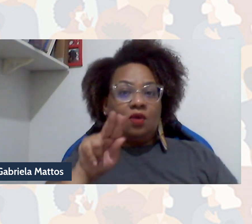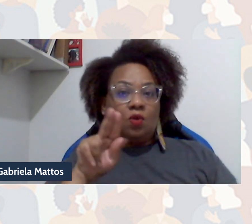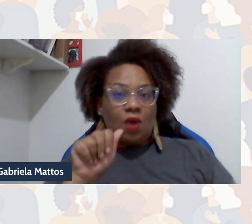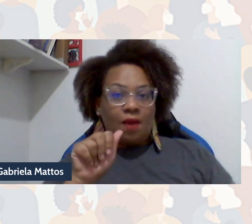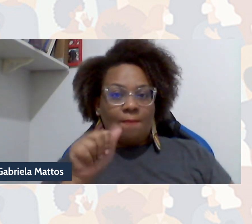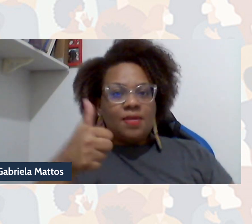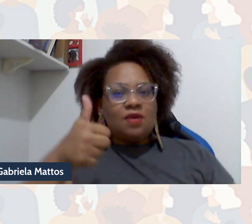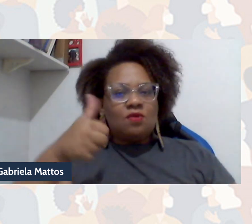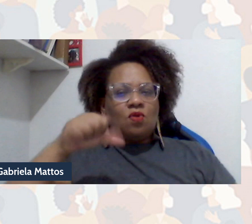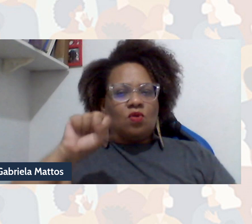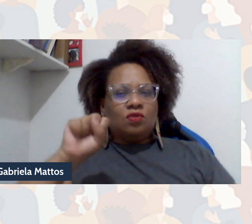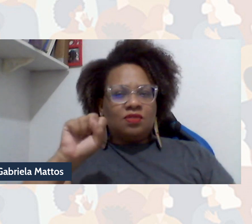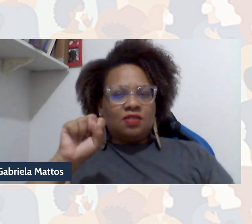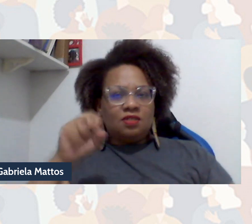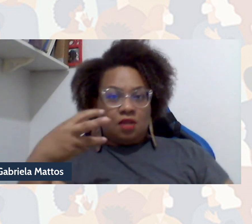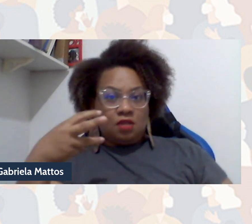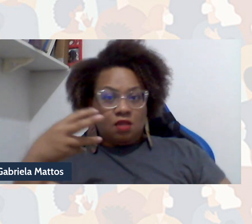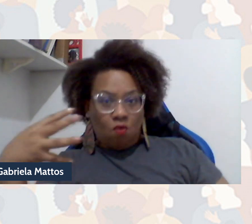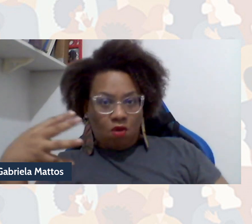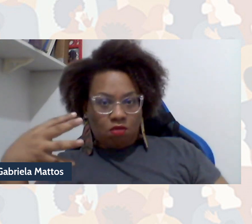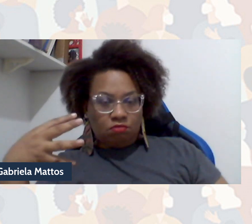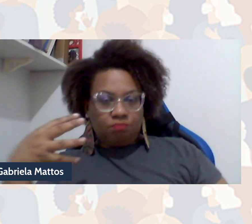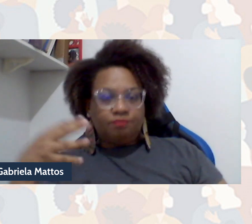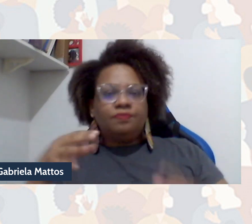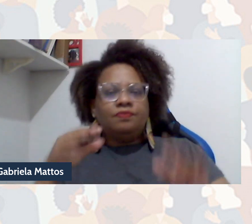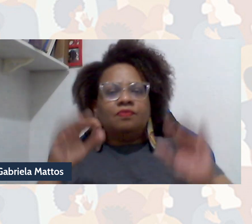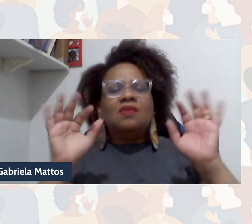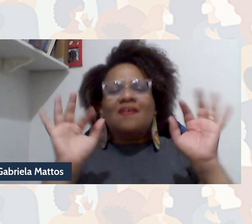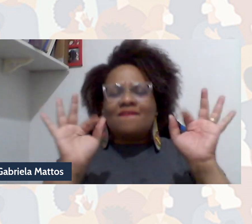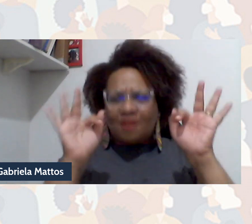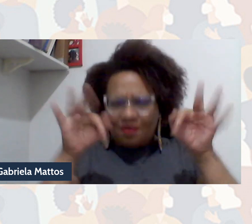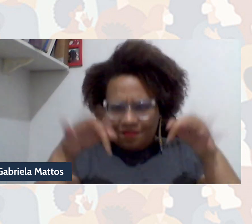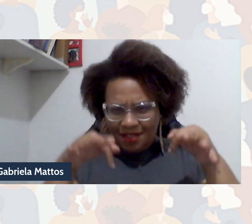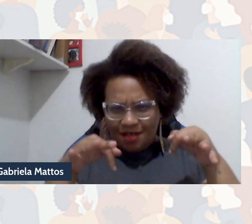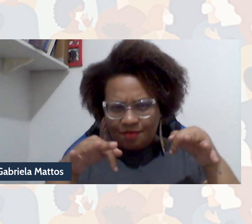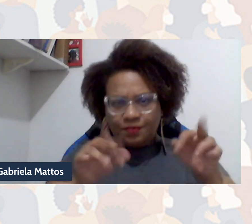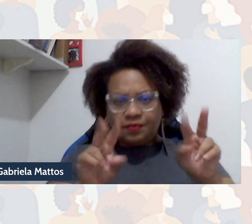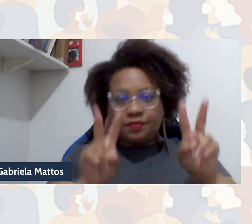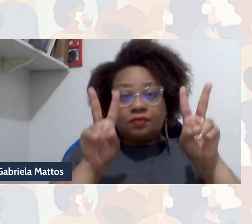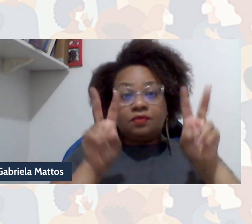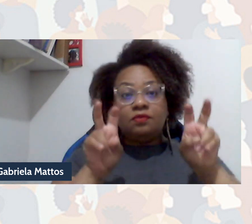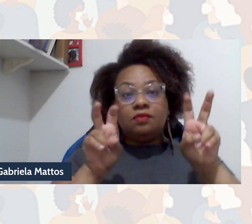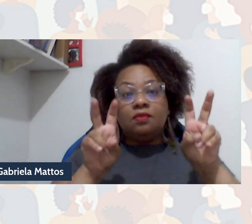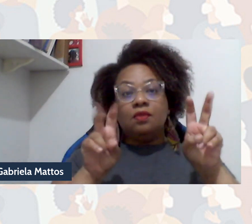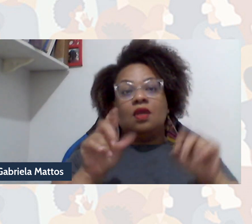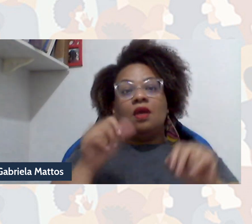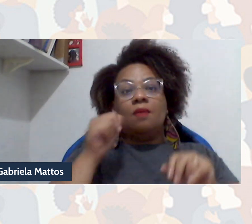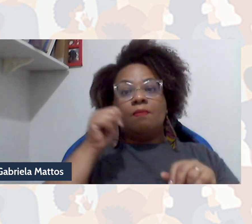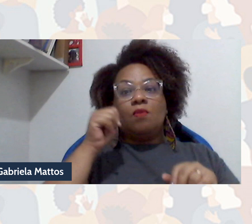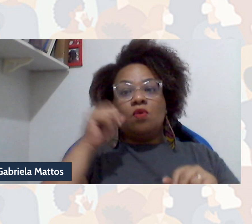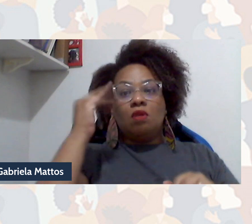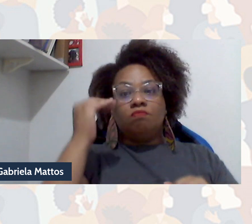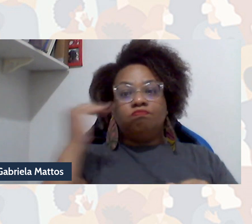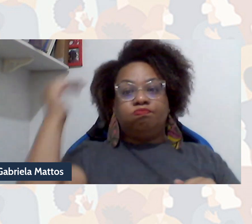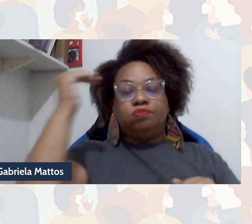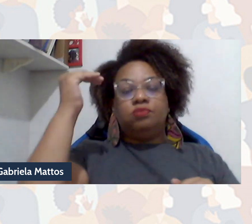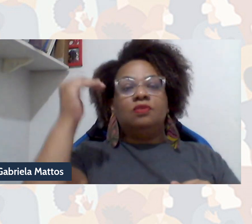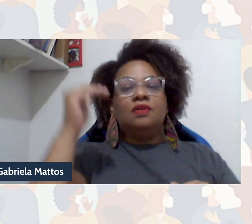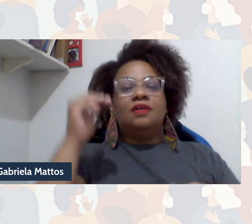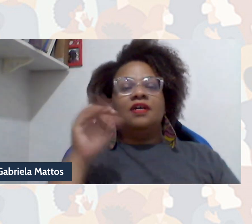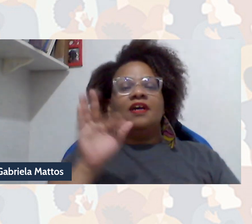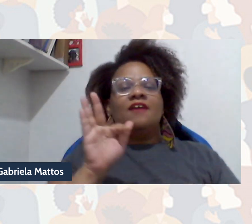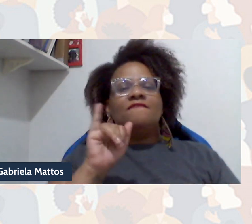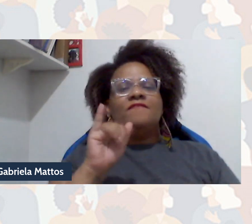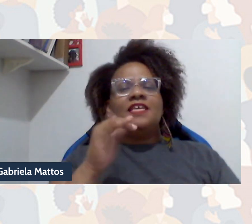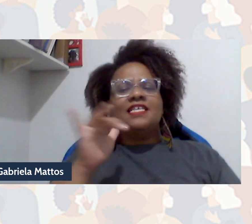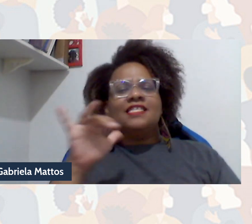Então, para terminar, as obras de Octavia Butler, apelidada como a grande dama da ficção científica, como o conto Speech Sounds e seus